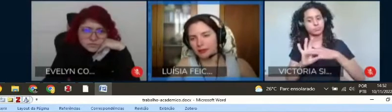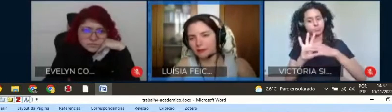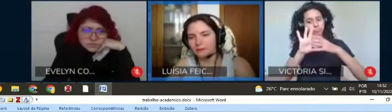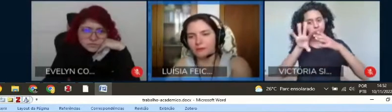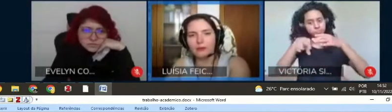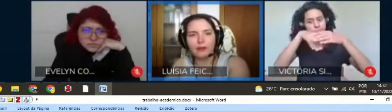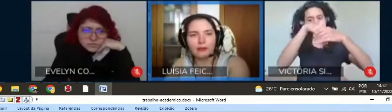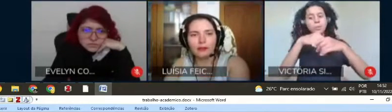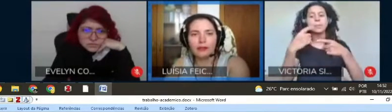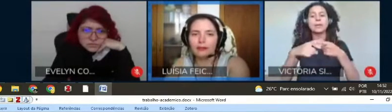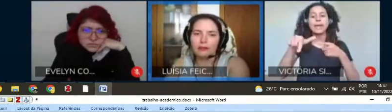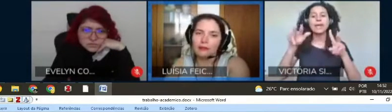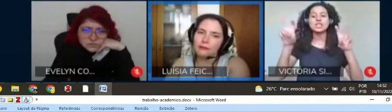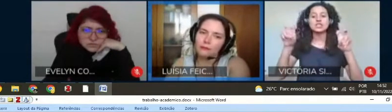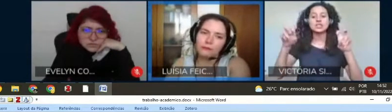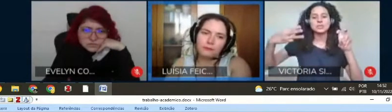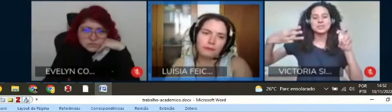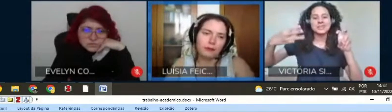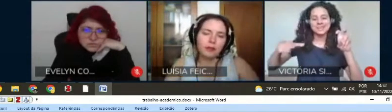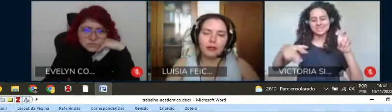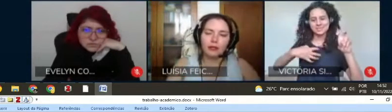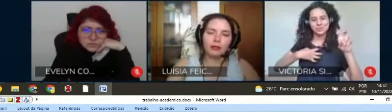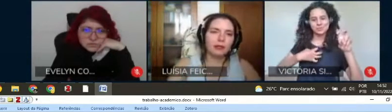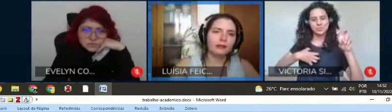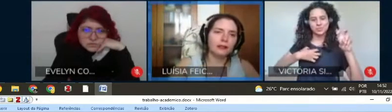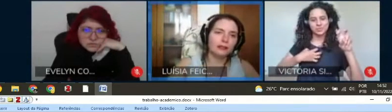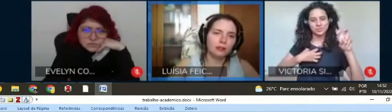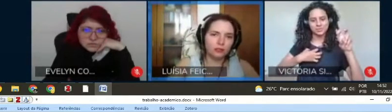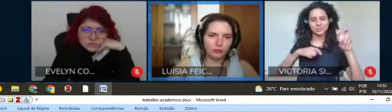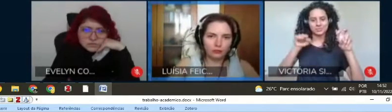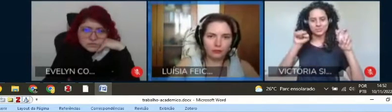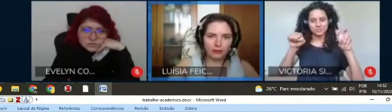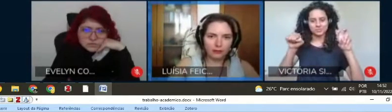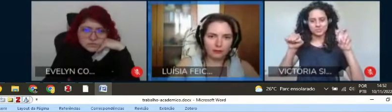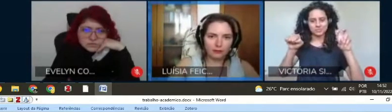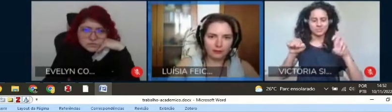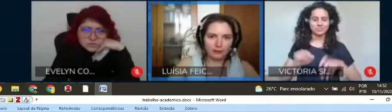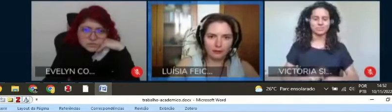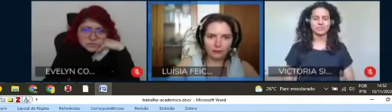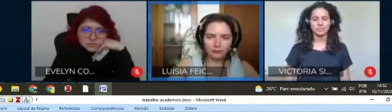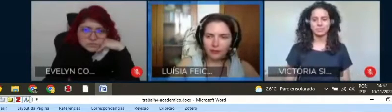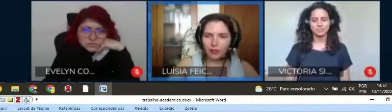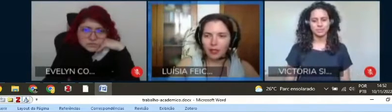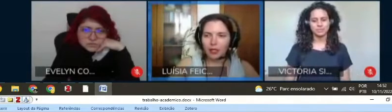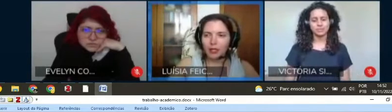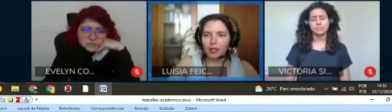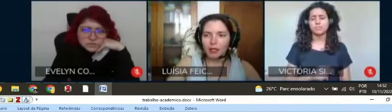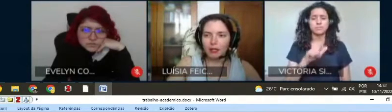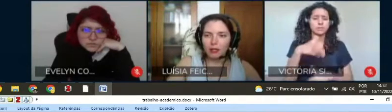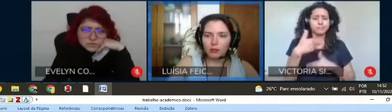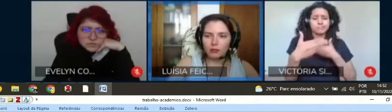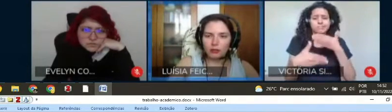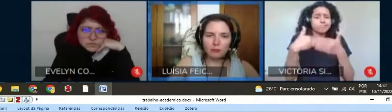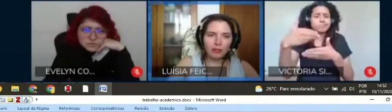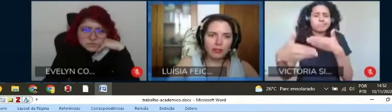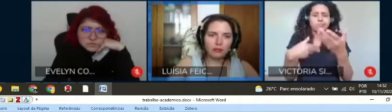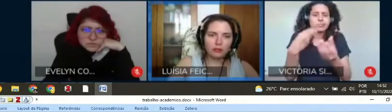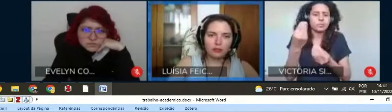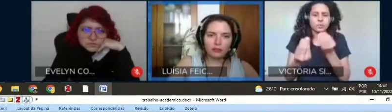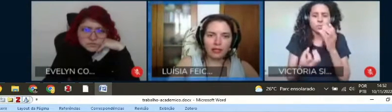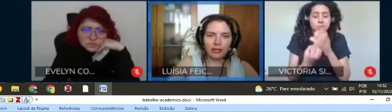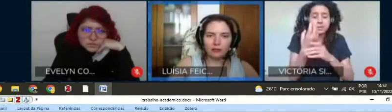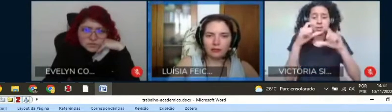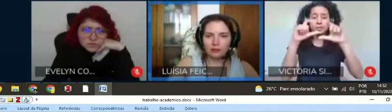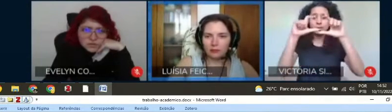seção terciária. Daí, e assim a gente vai fazendo. E quando eu